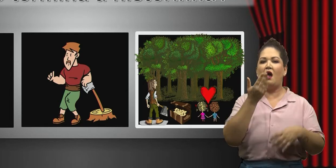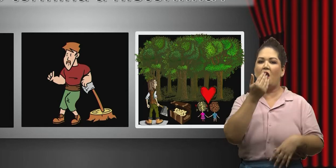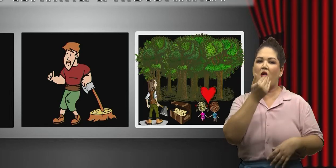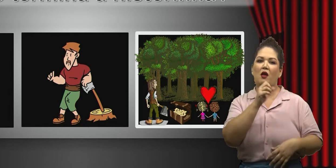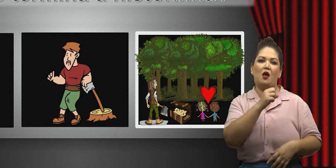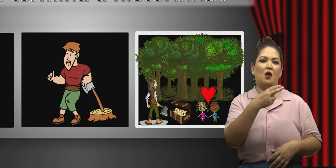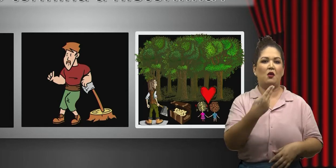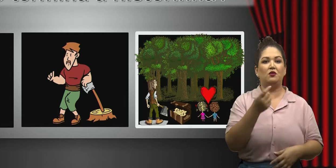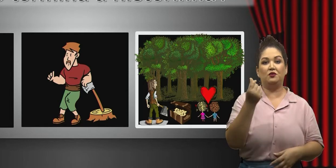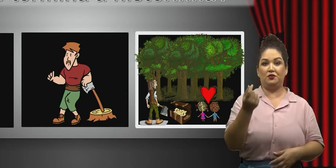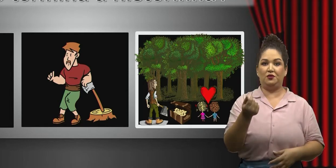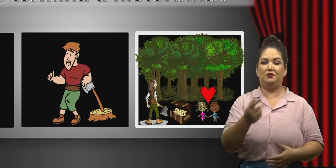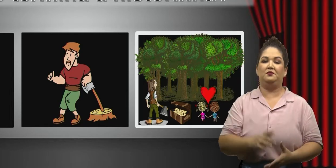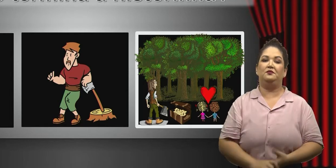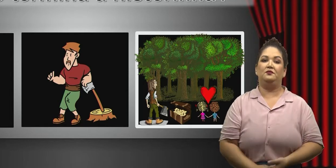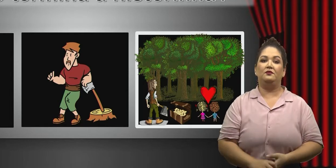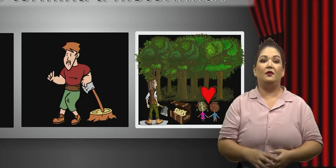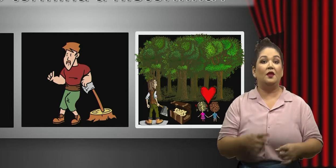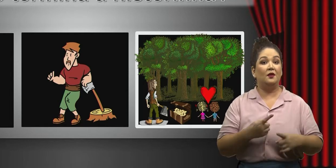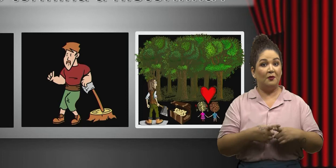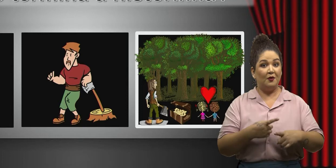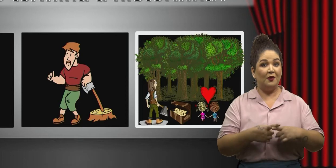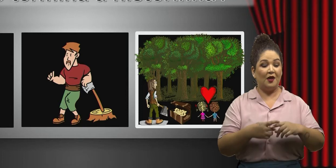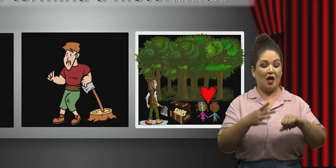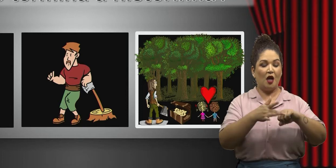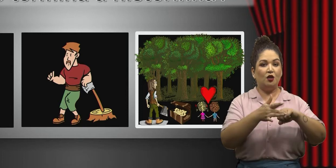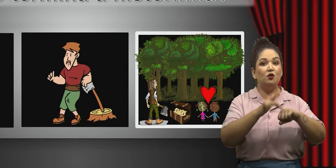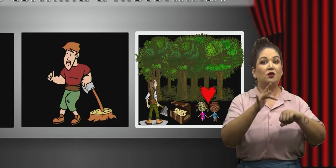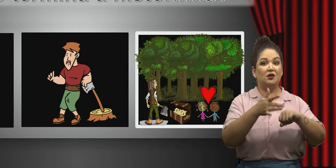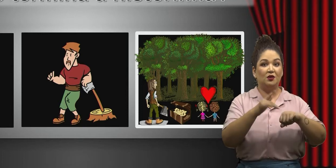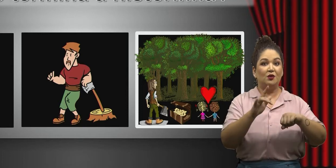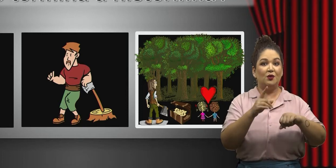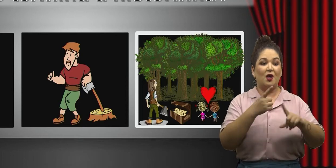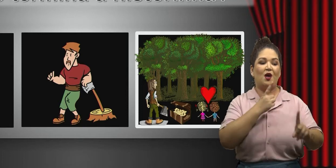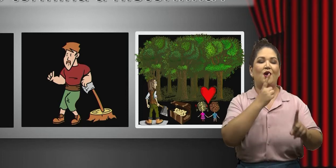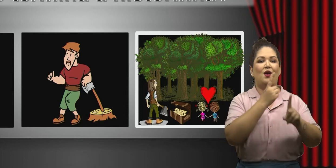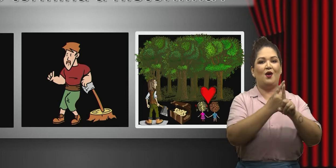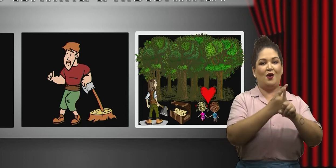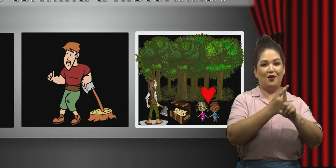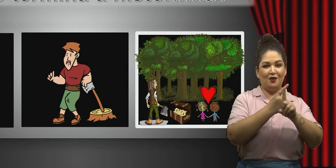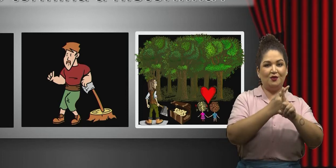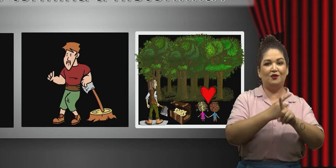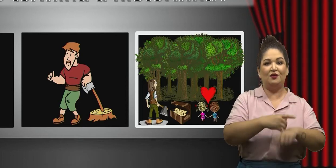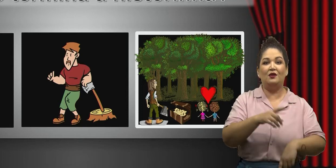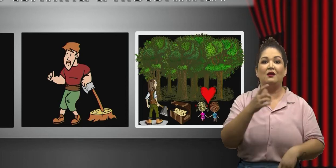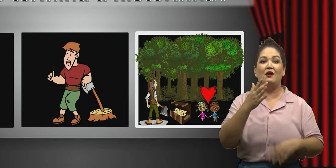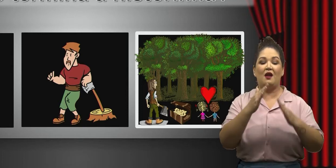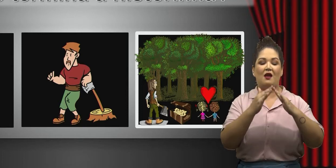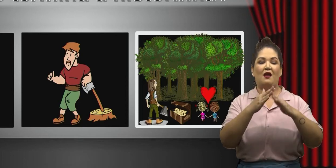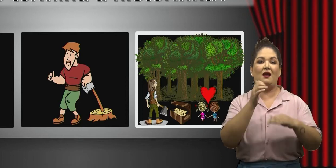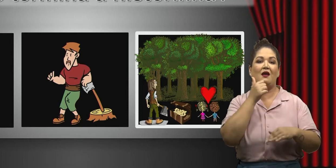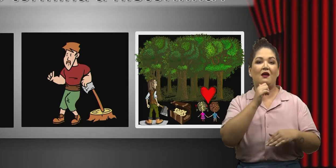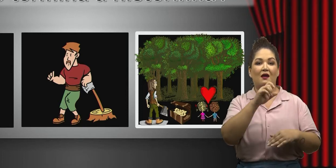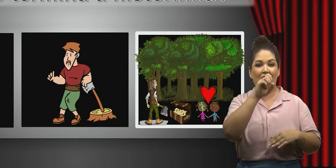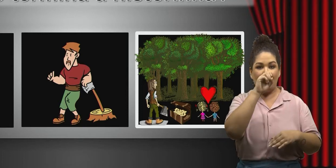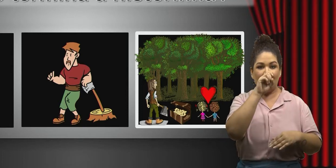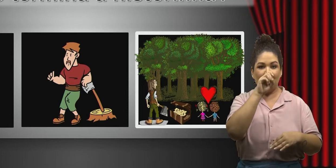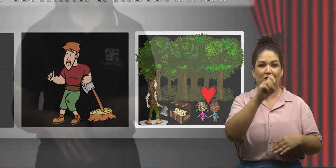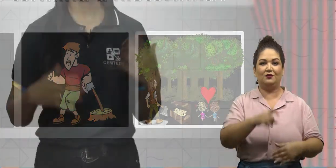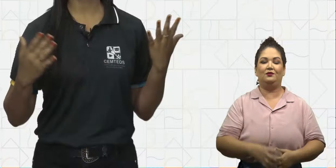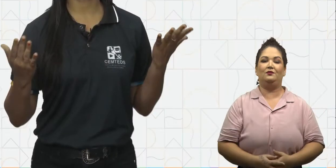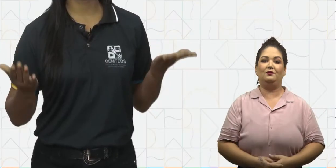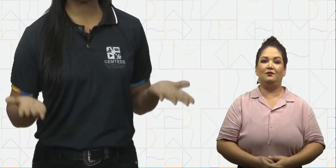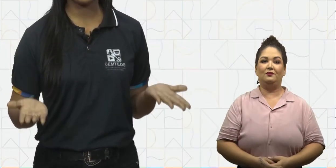os alimentos, porque eles encontraram na casa da bruxa um grande